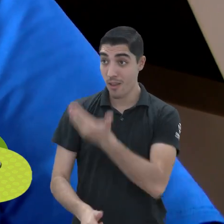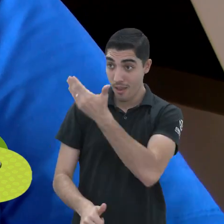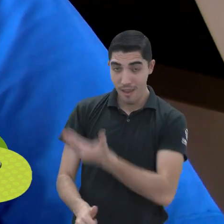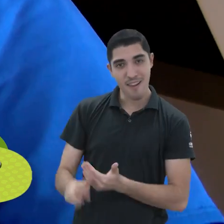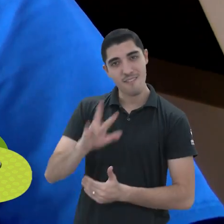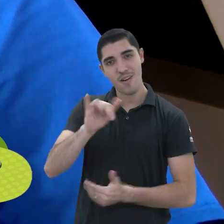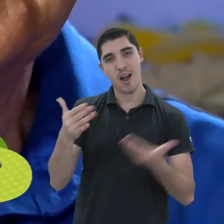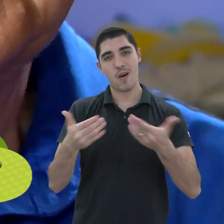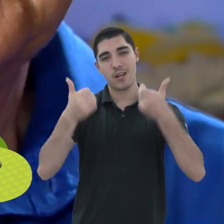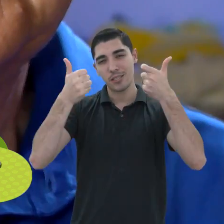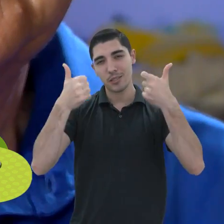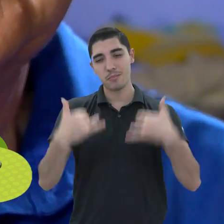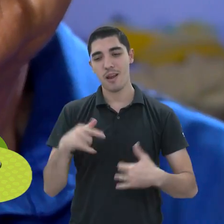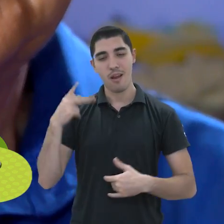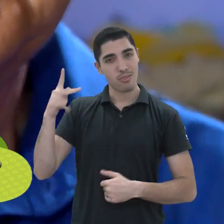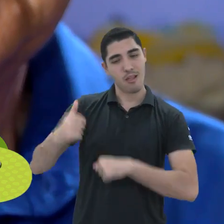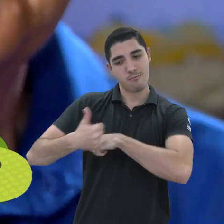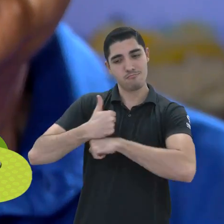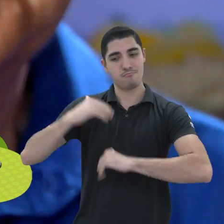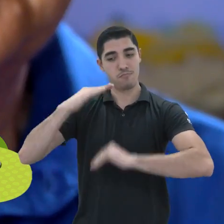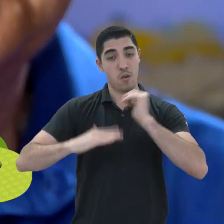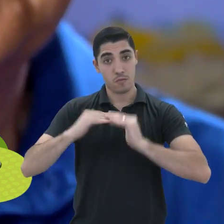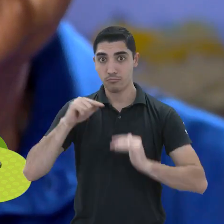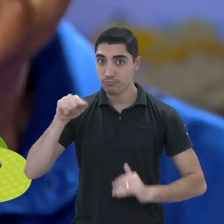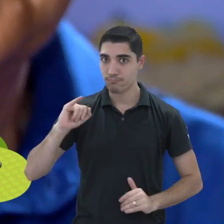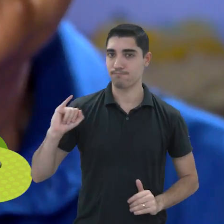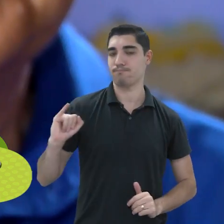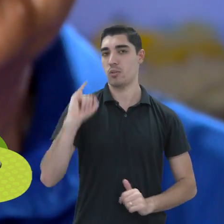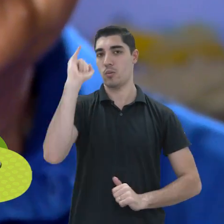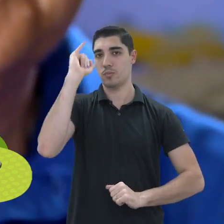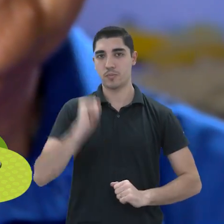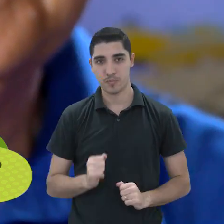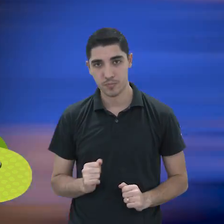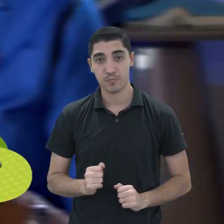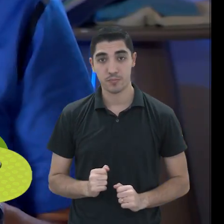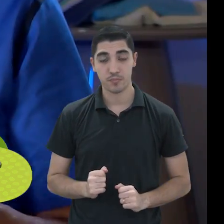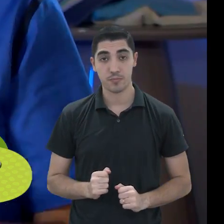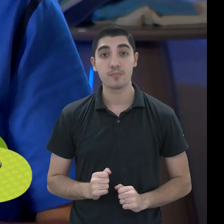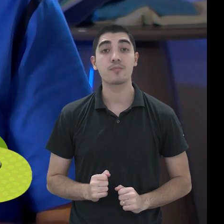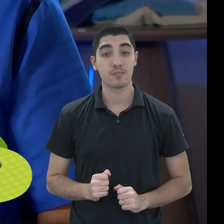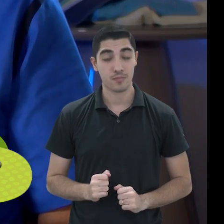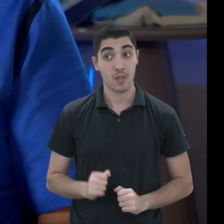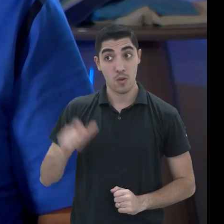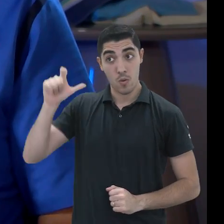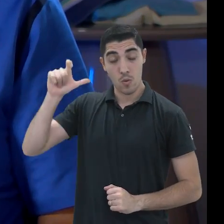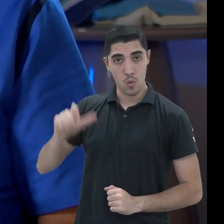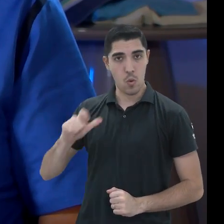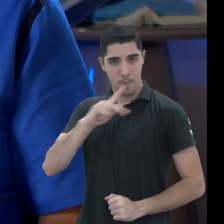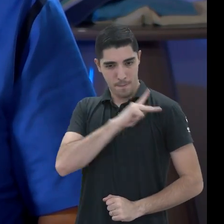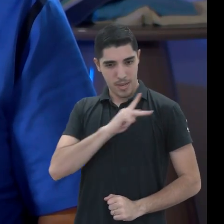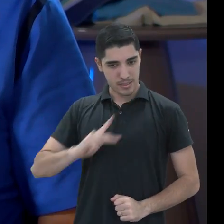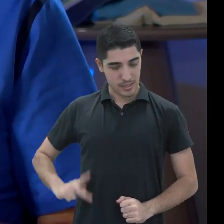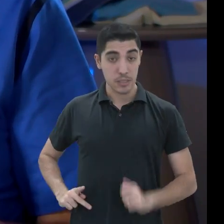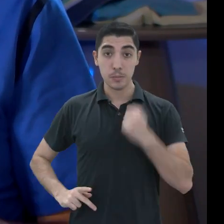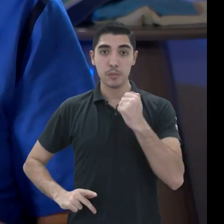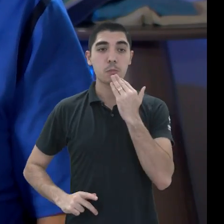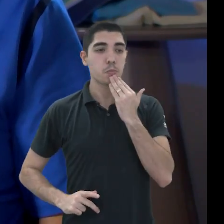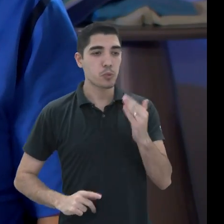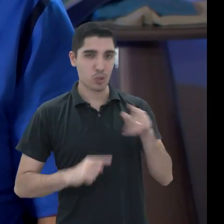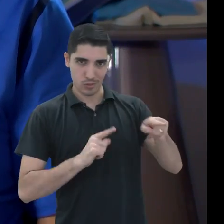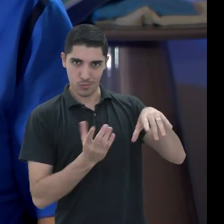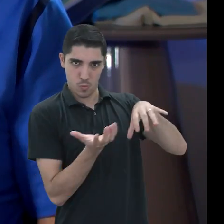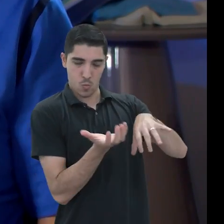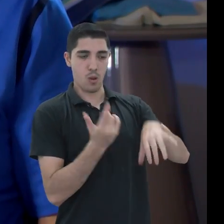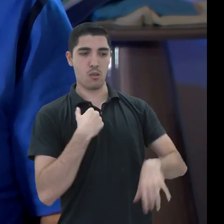vai nos contar um pouco sobre essa profissão tão importante. O presidente da República precisa pedir ordem